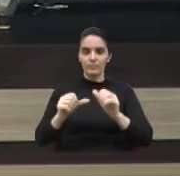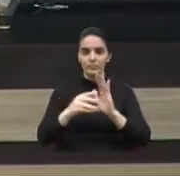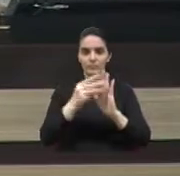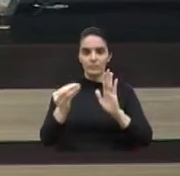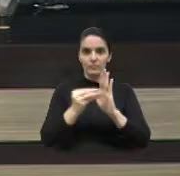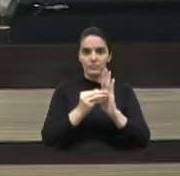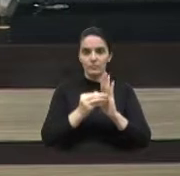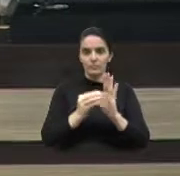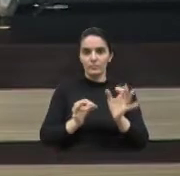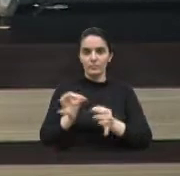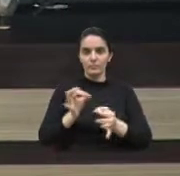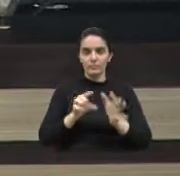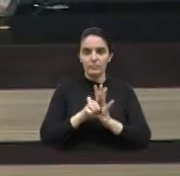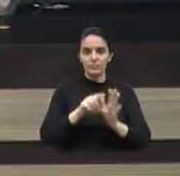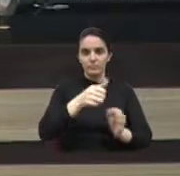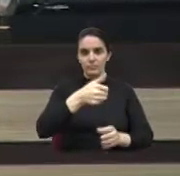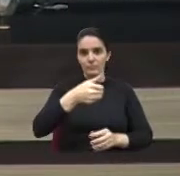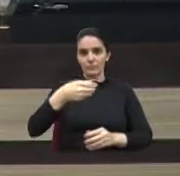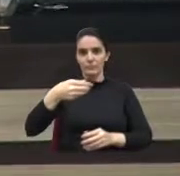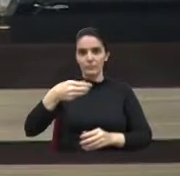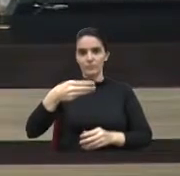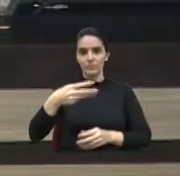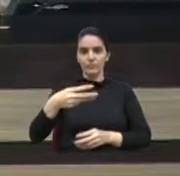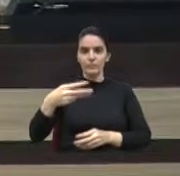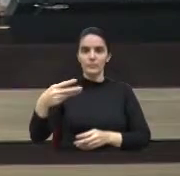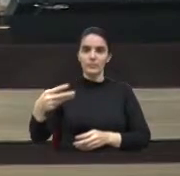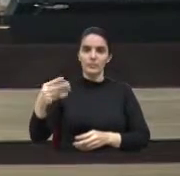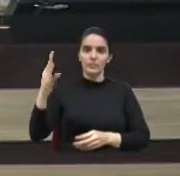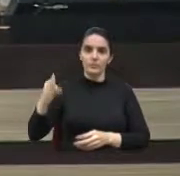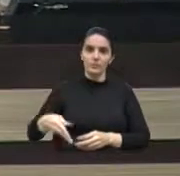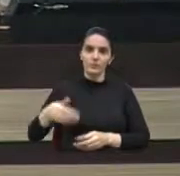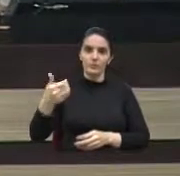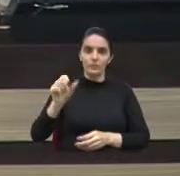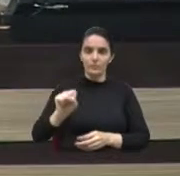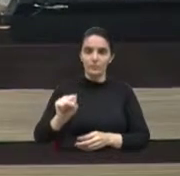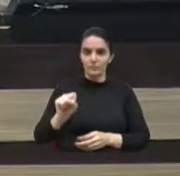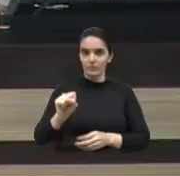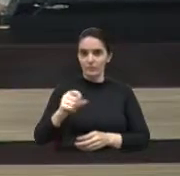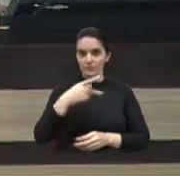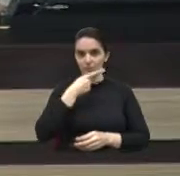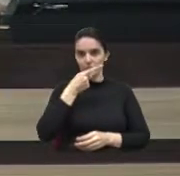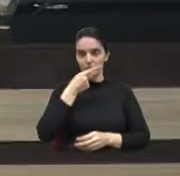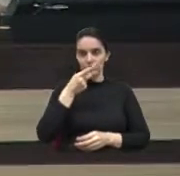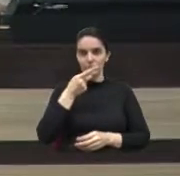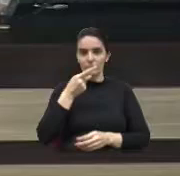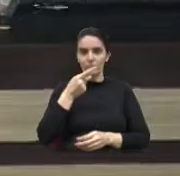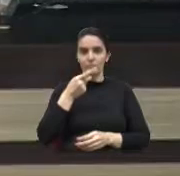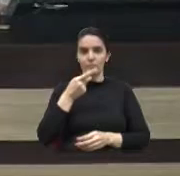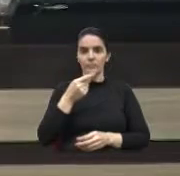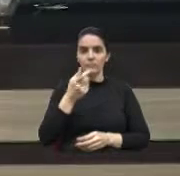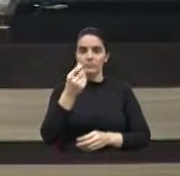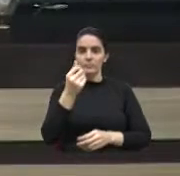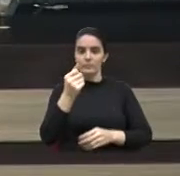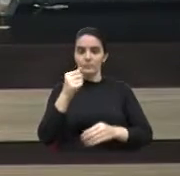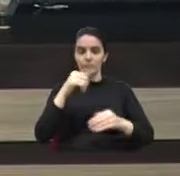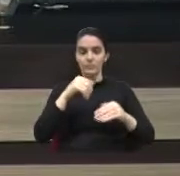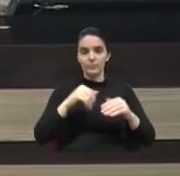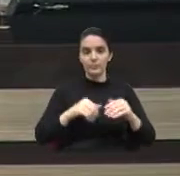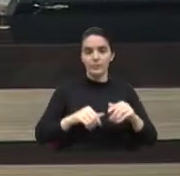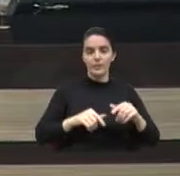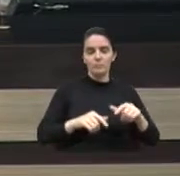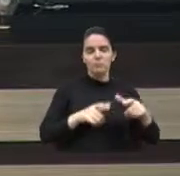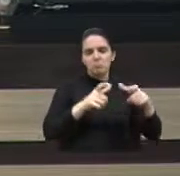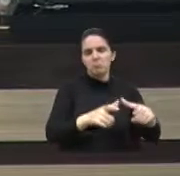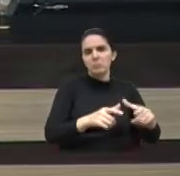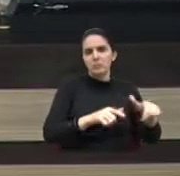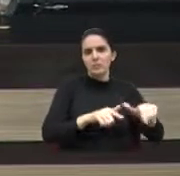do projeto de lei número 133 de 2018, que dispõe sobre a reserva de percentual das vagas de emprego